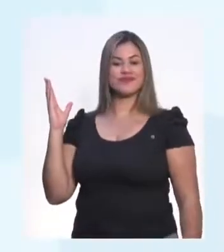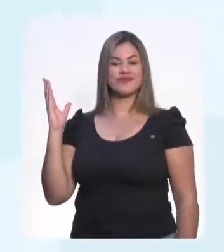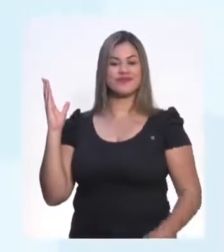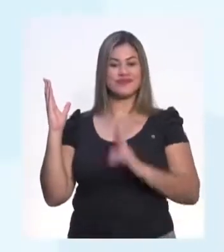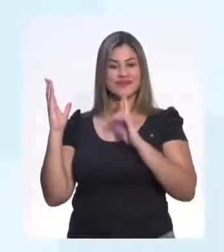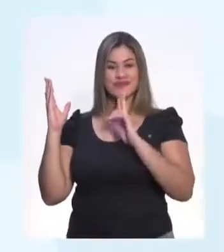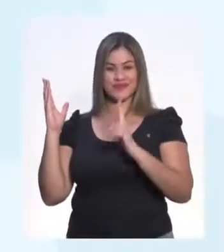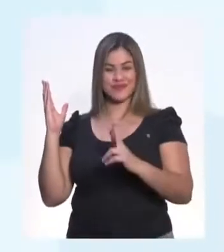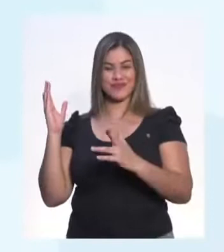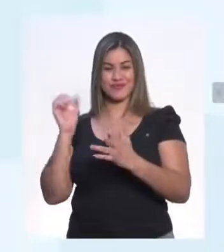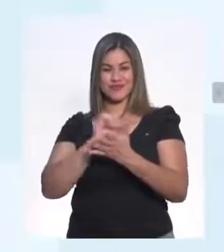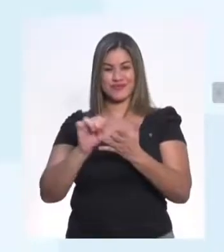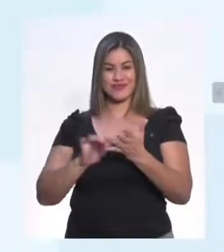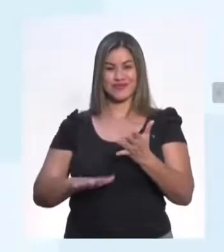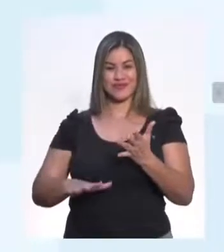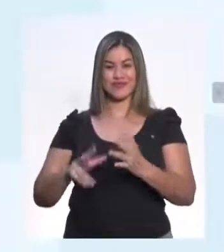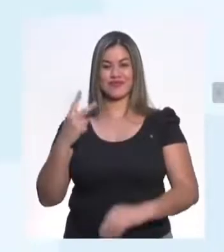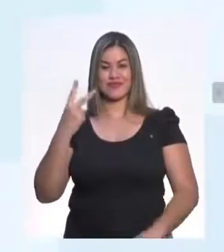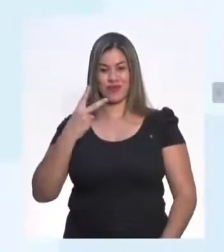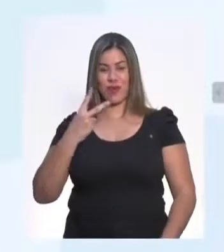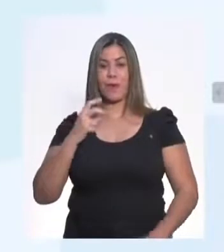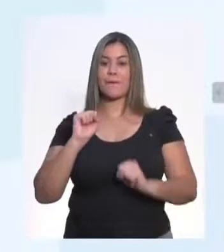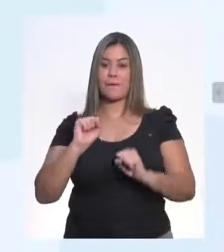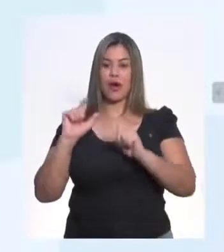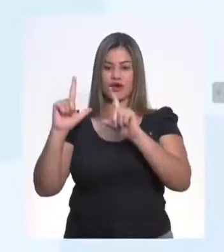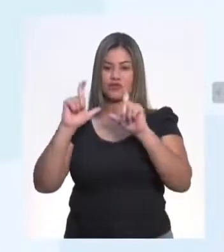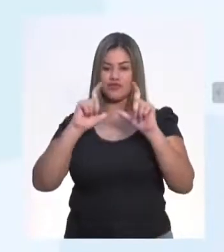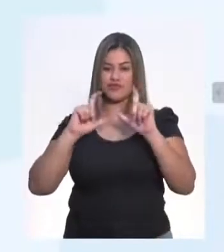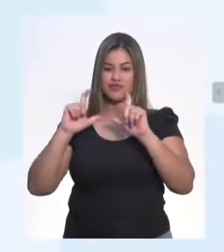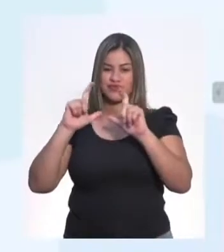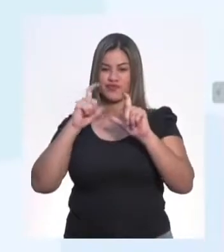atividade 2, tá aí. Quem quer tirar um print?